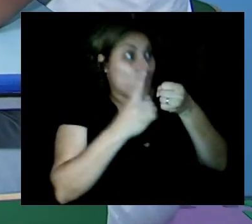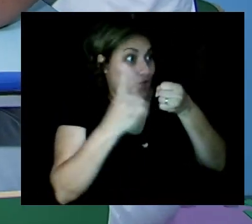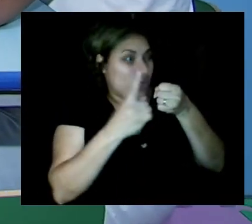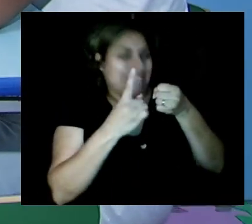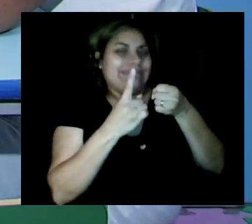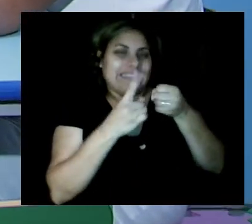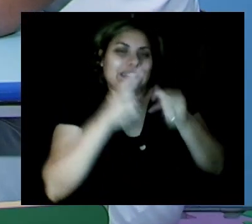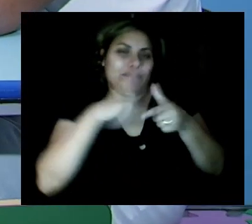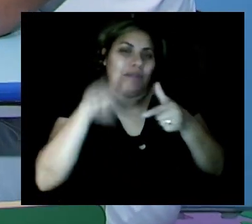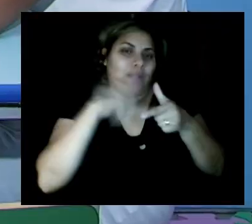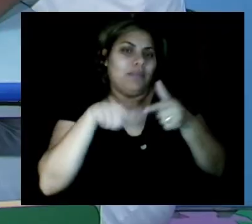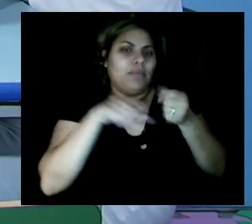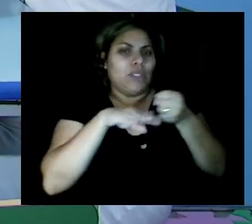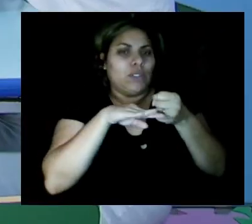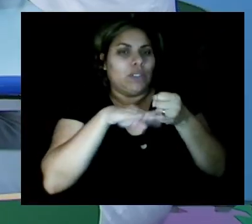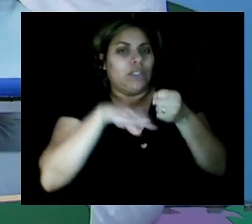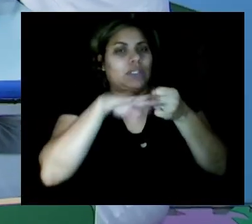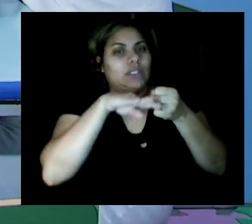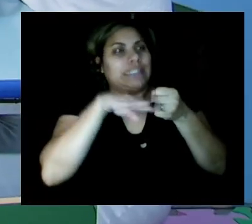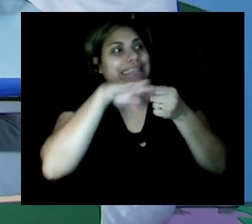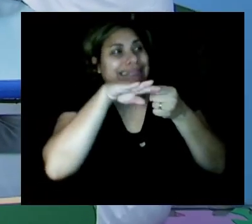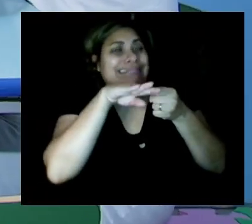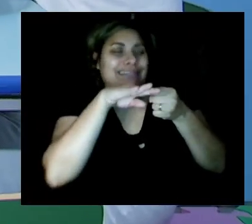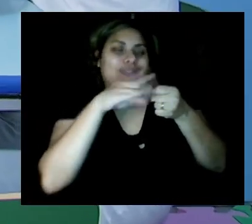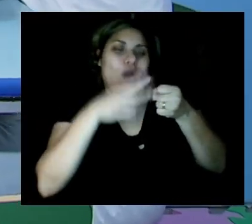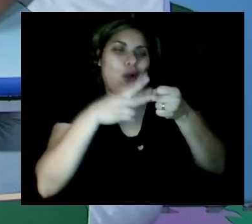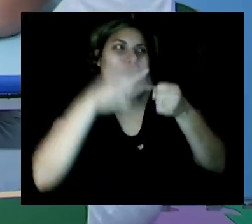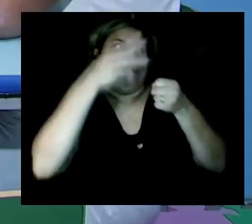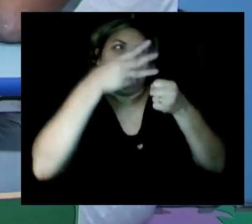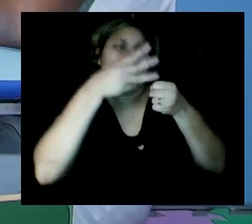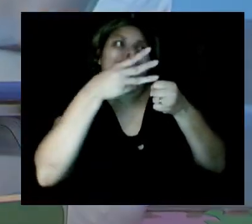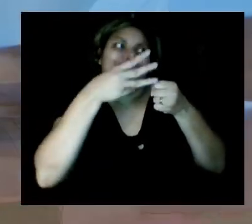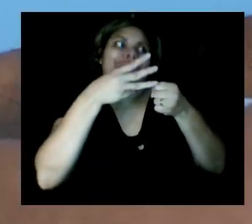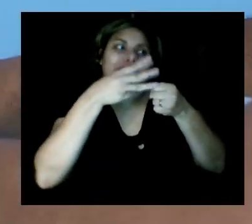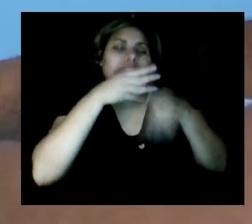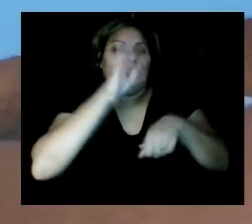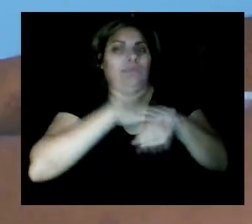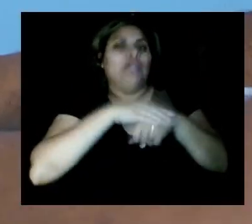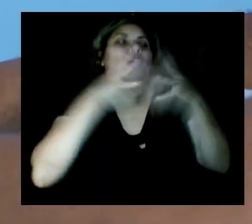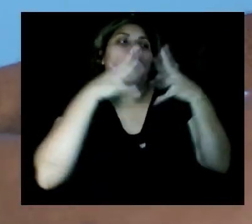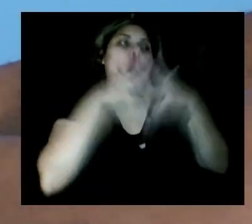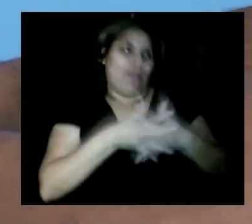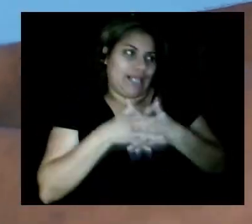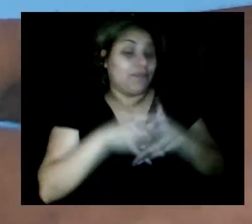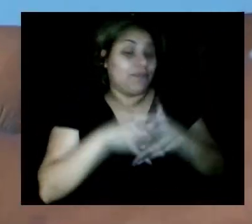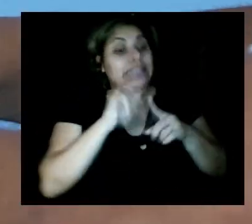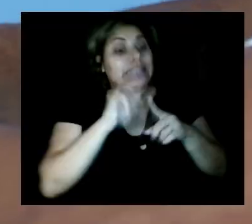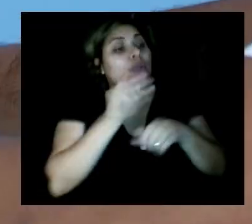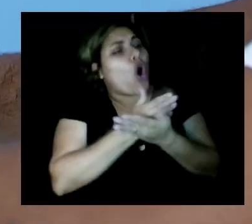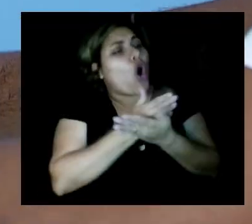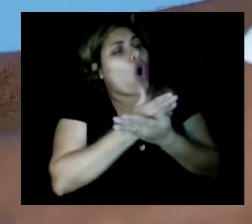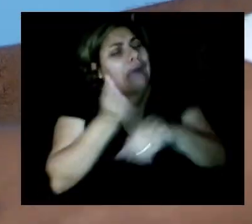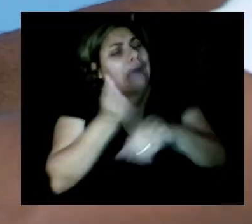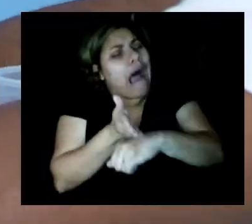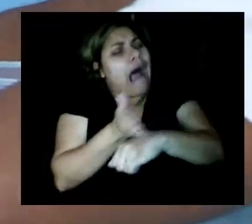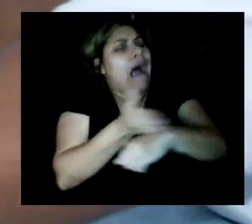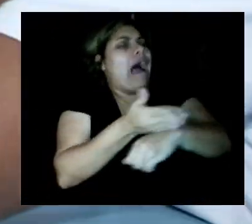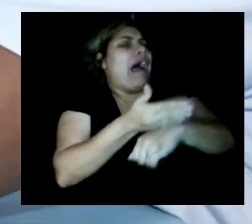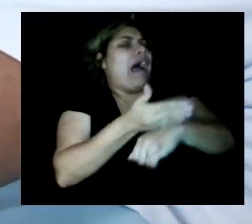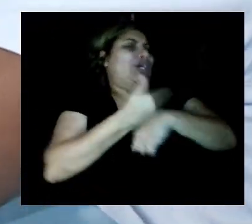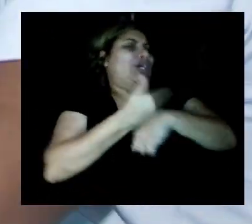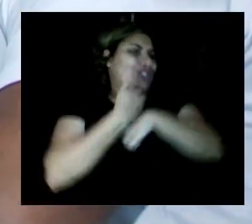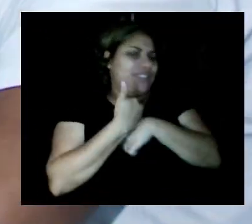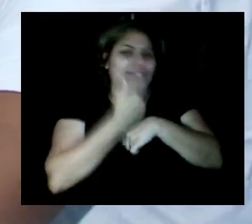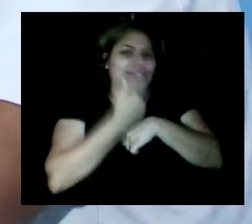um pouco mais complicado, né? Mas assim, se começar bem do início, bem